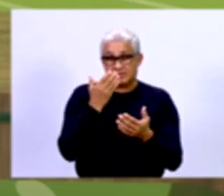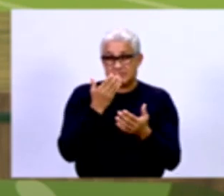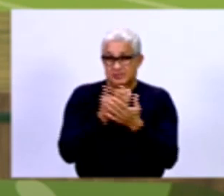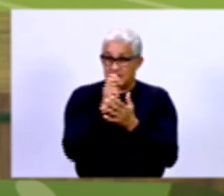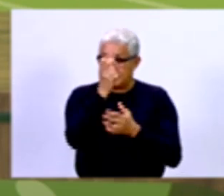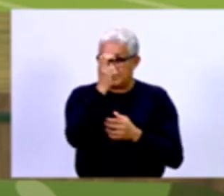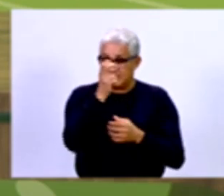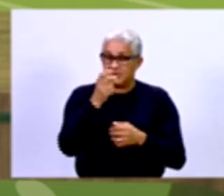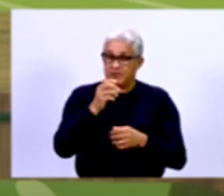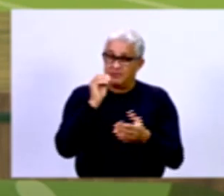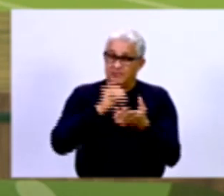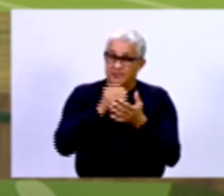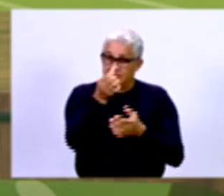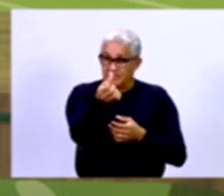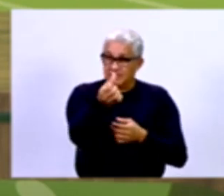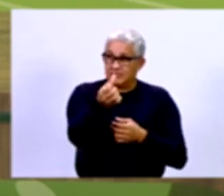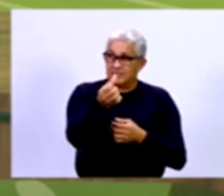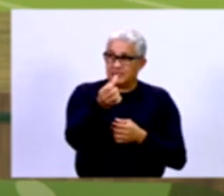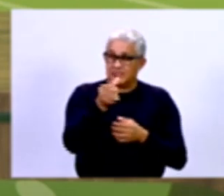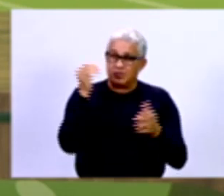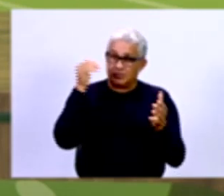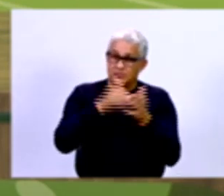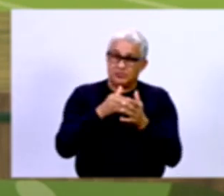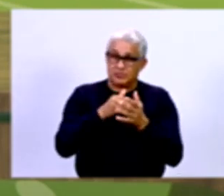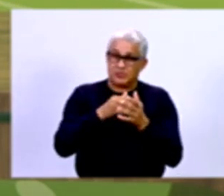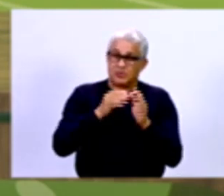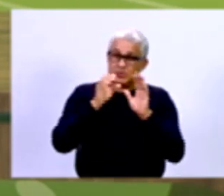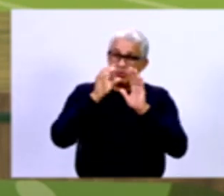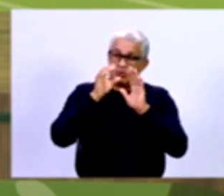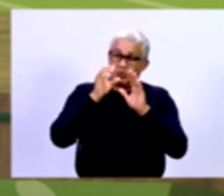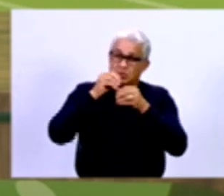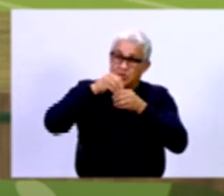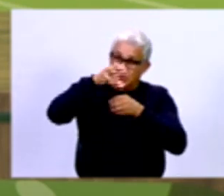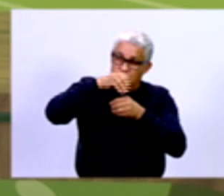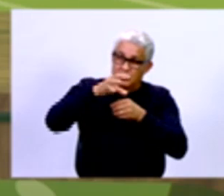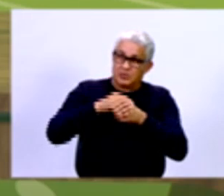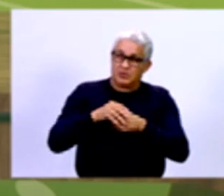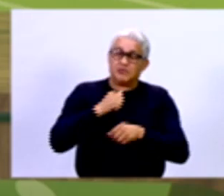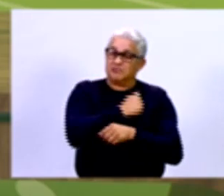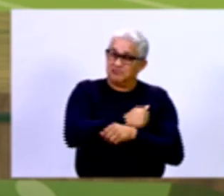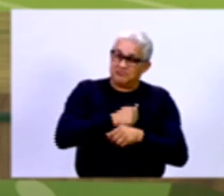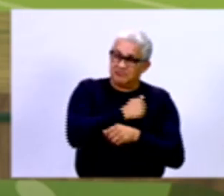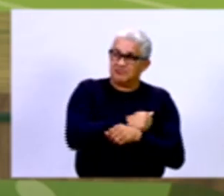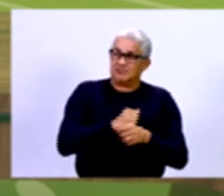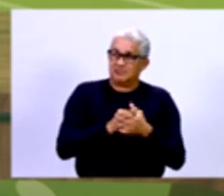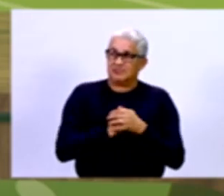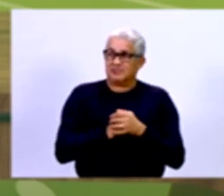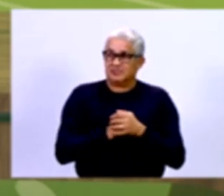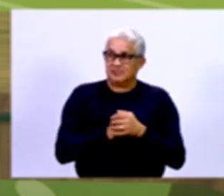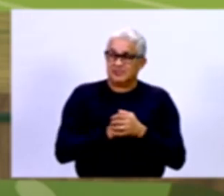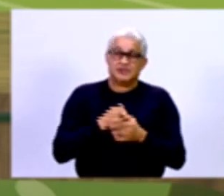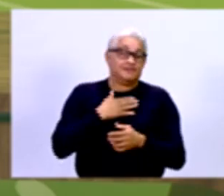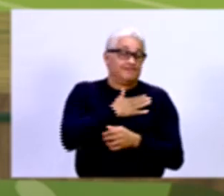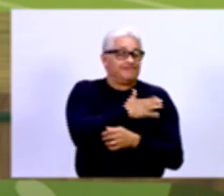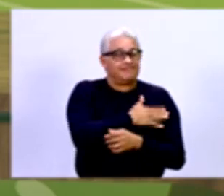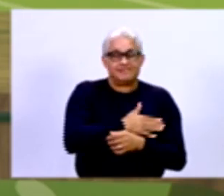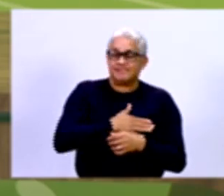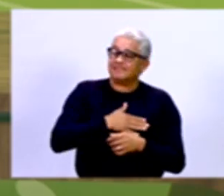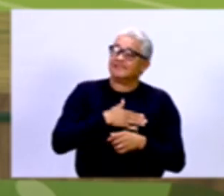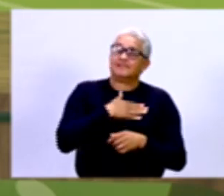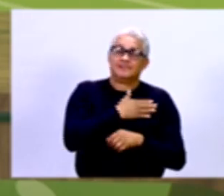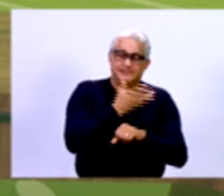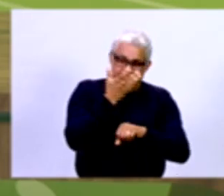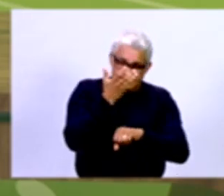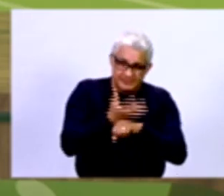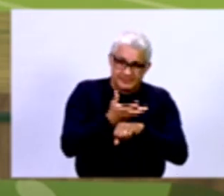tem a sexta aula ainda, só que essa, como foi a última aula de conteúdo, a gente já fica no saudosismo, né? Queria dizer que foi uma grande satisfação trabalhar essa disciplina